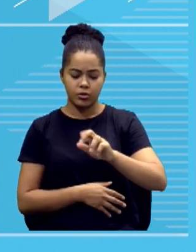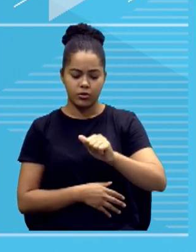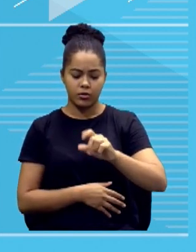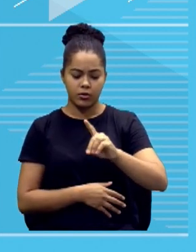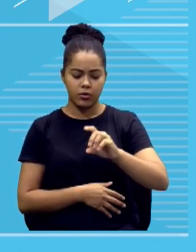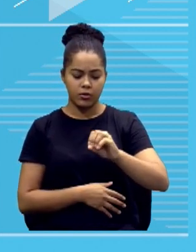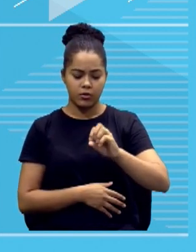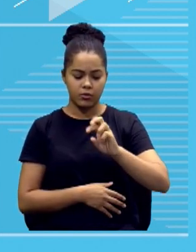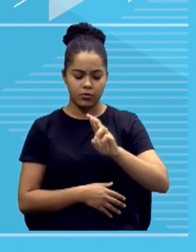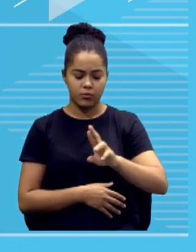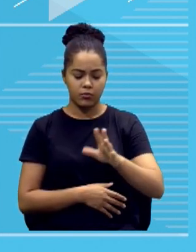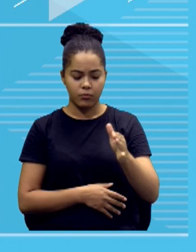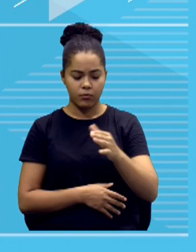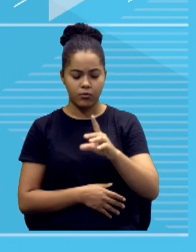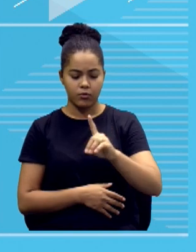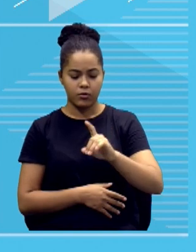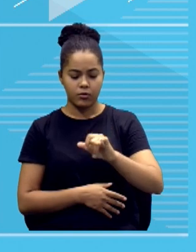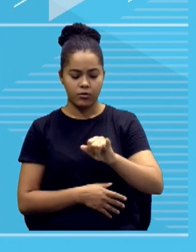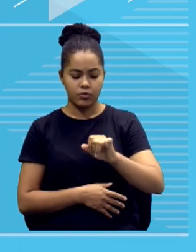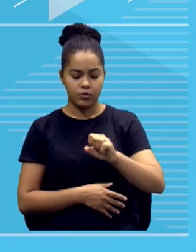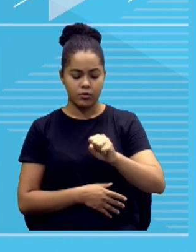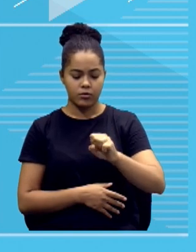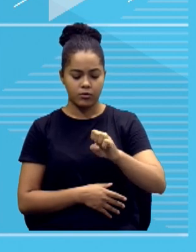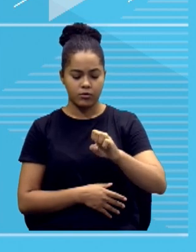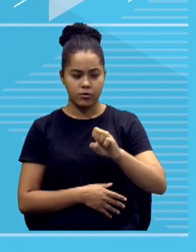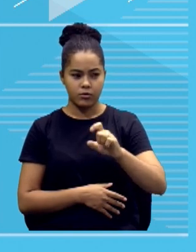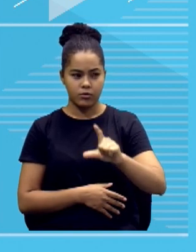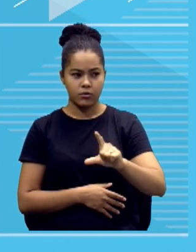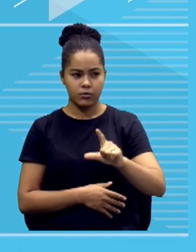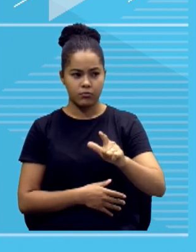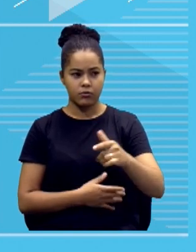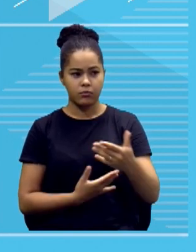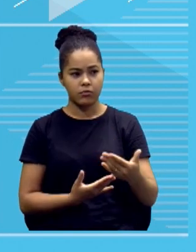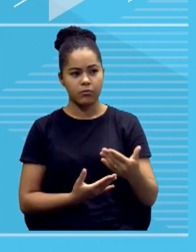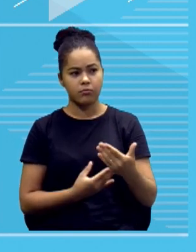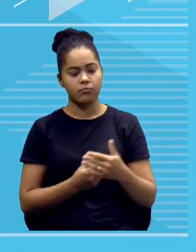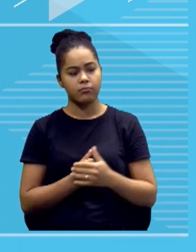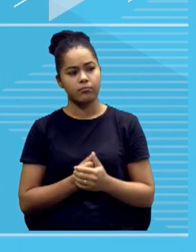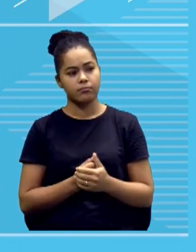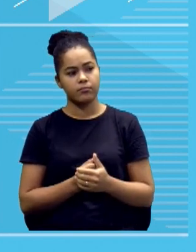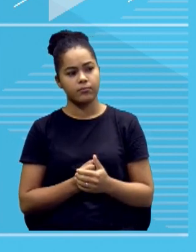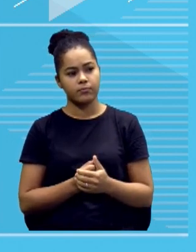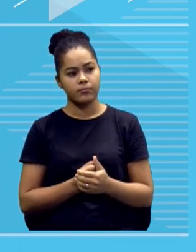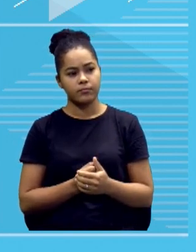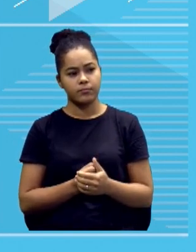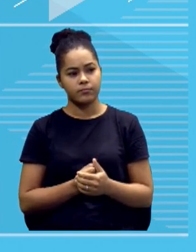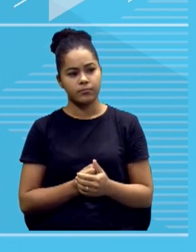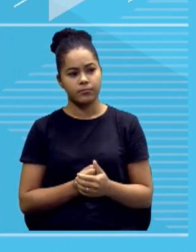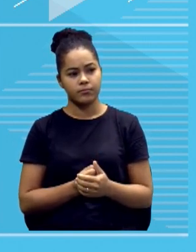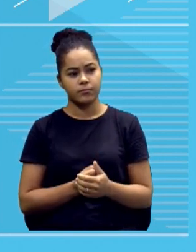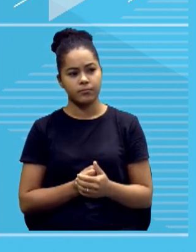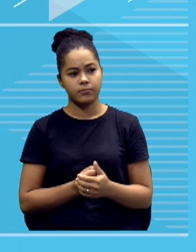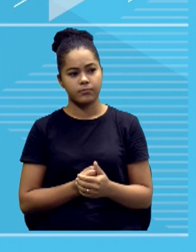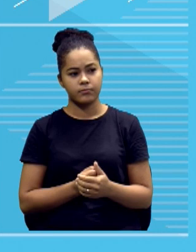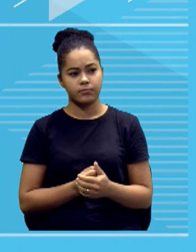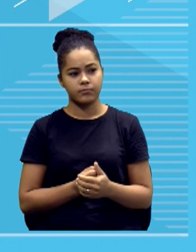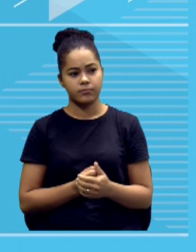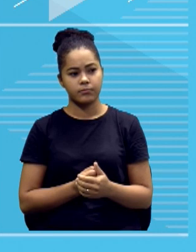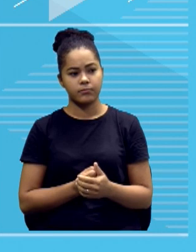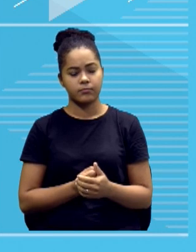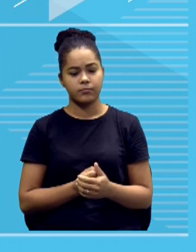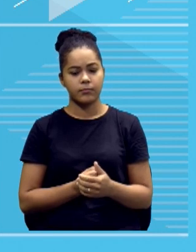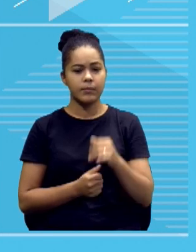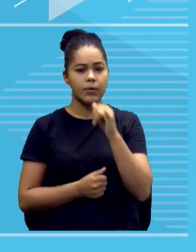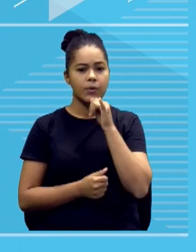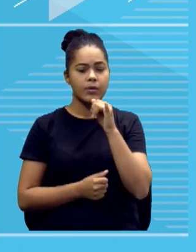É um gerador usado aí, por exemplo, para abastecer prédios ou comércios, né?